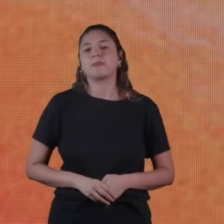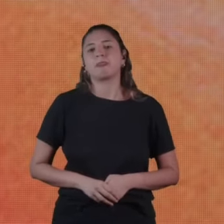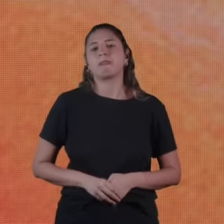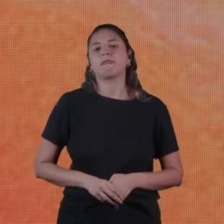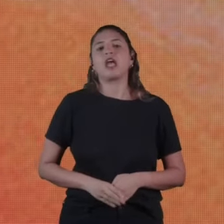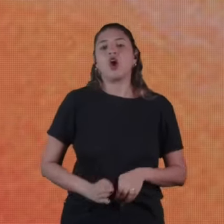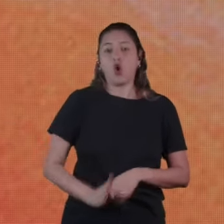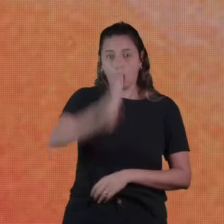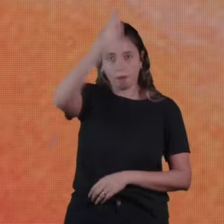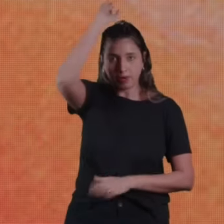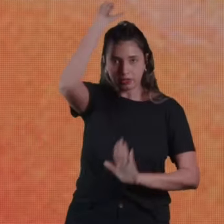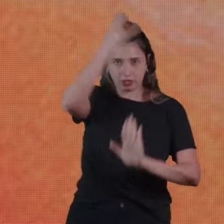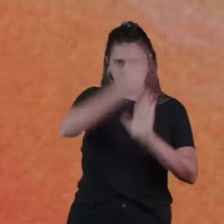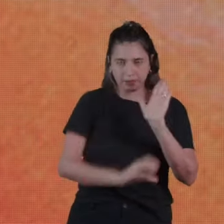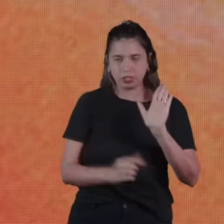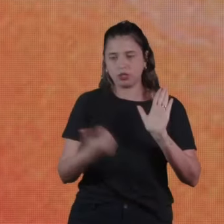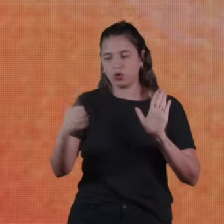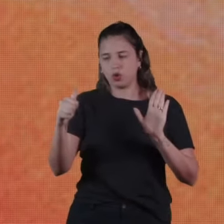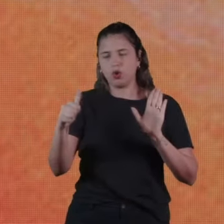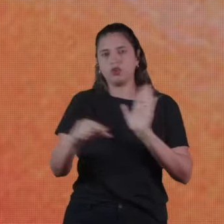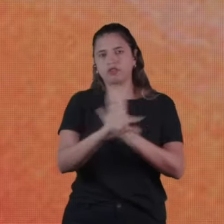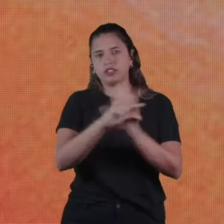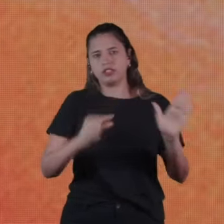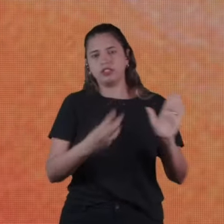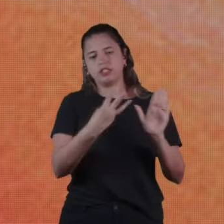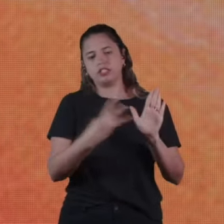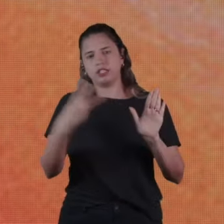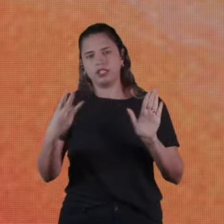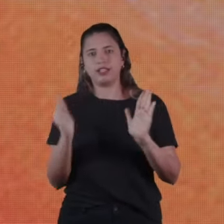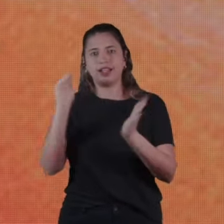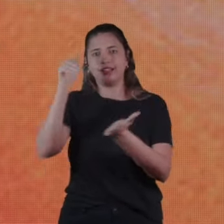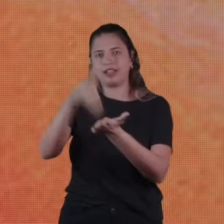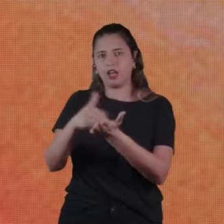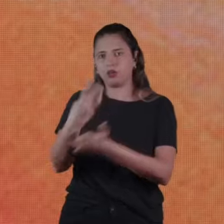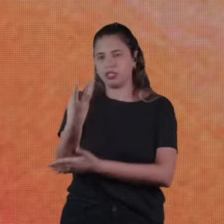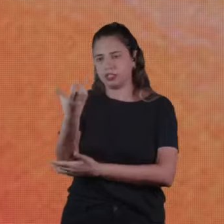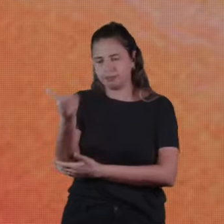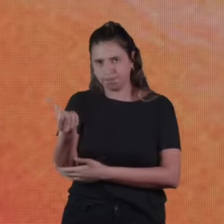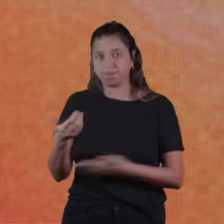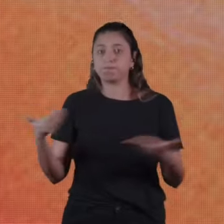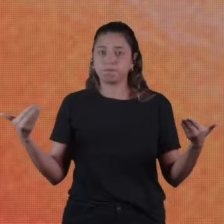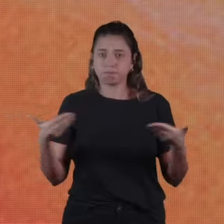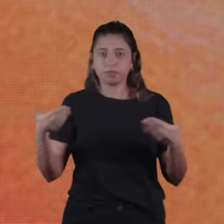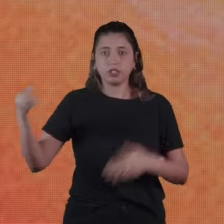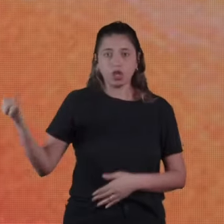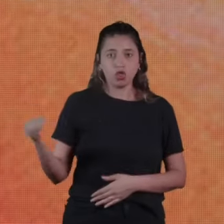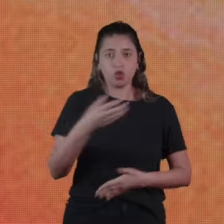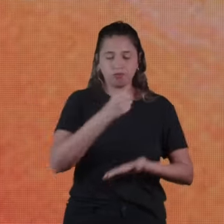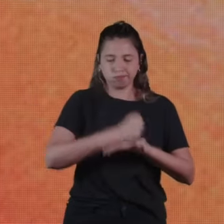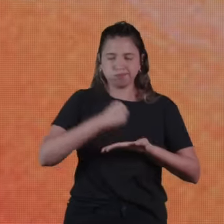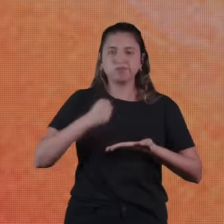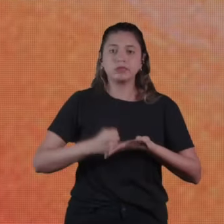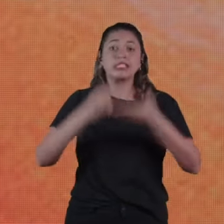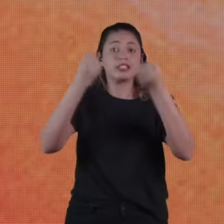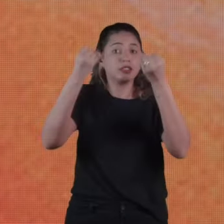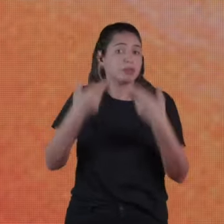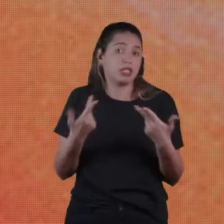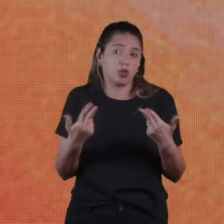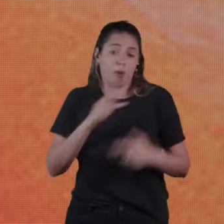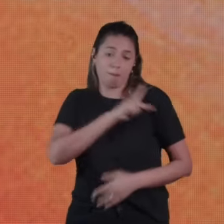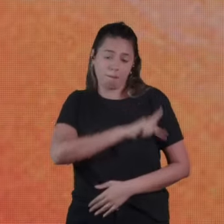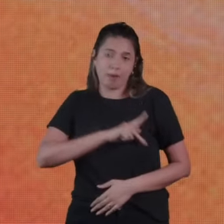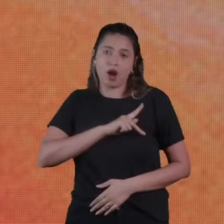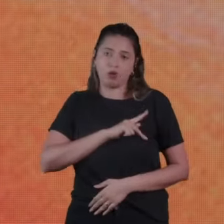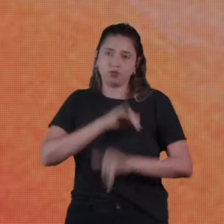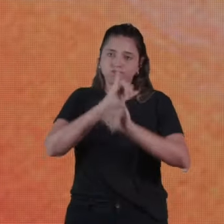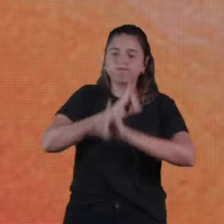Romanos capítulo 11, versículos 33 ao 36, agora no Novo Testamento, dizendo a mesma coisa. Paulo diz assim: